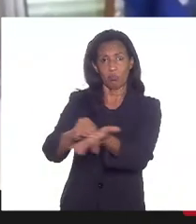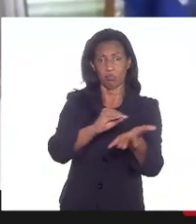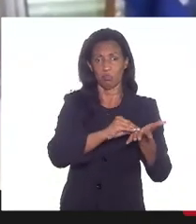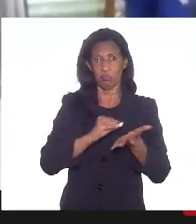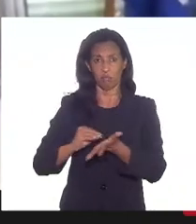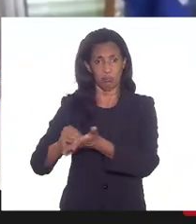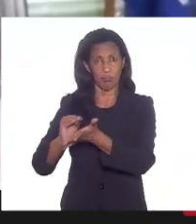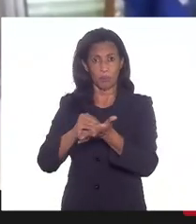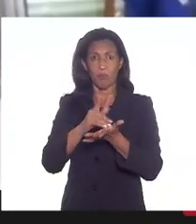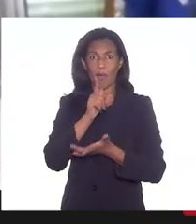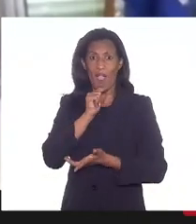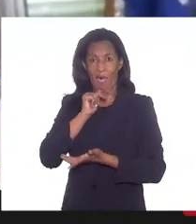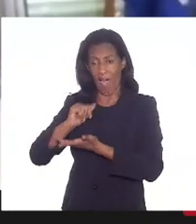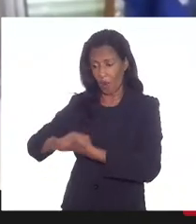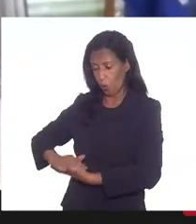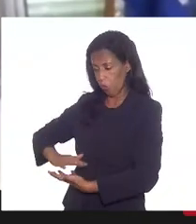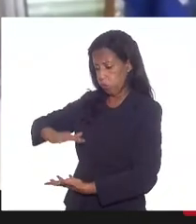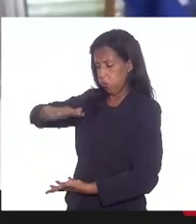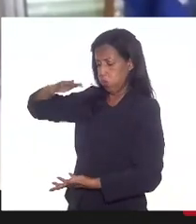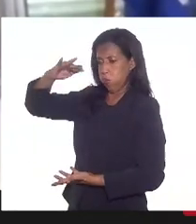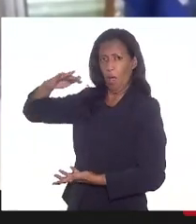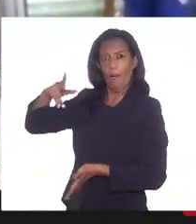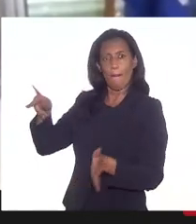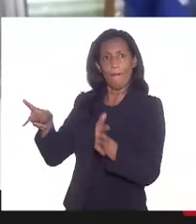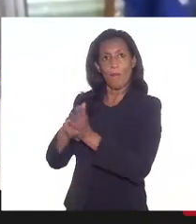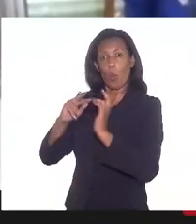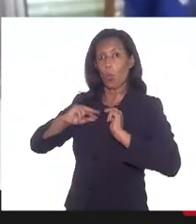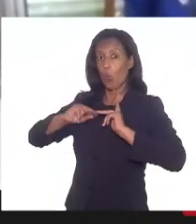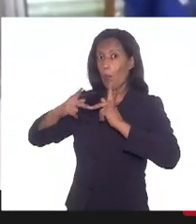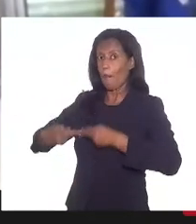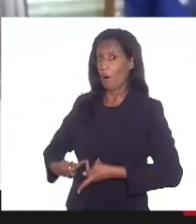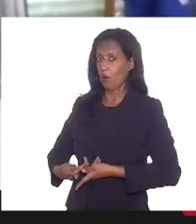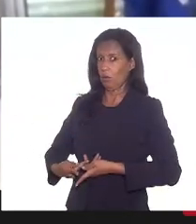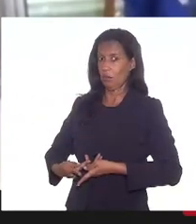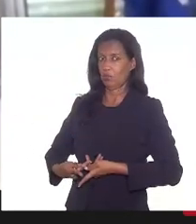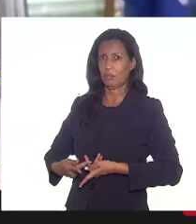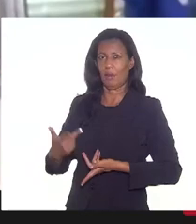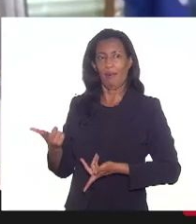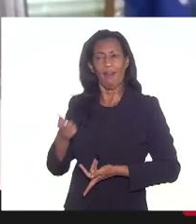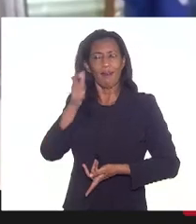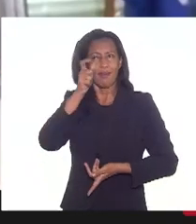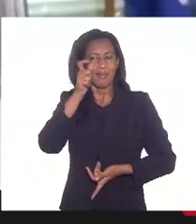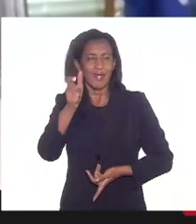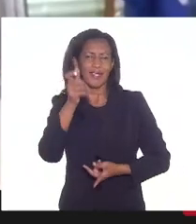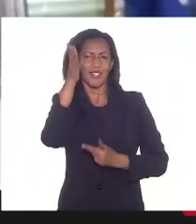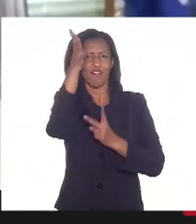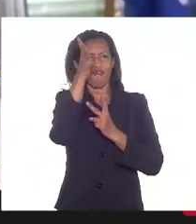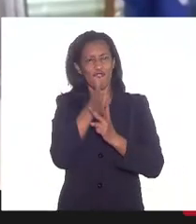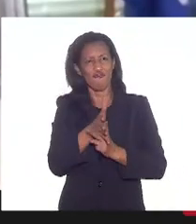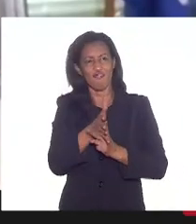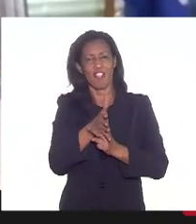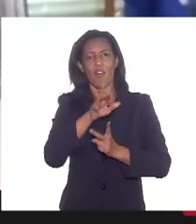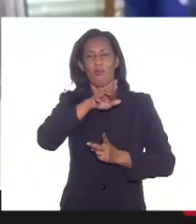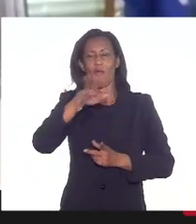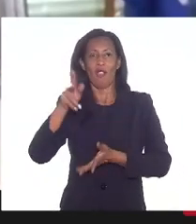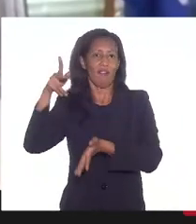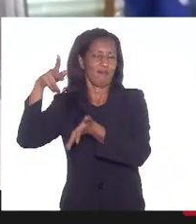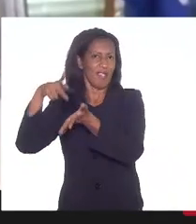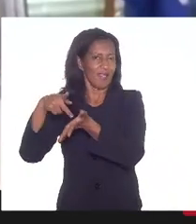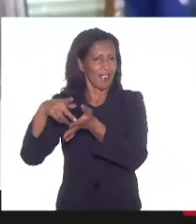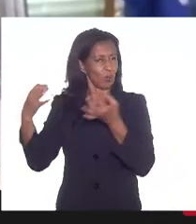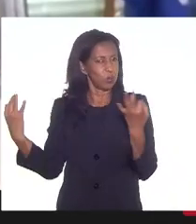a água tem utilização para uso humano. Então, é uma discussão muito interessante. Logicamente, não há uma verdade